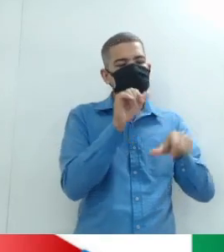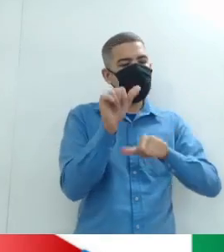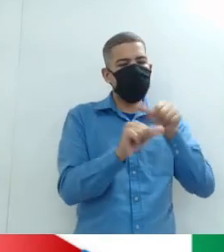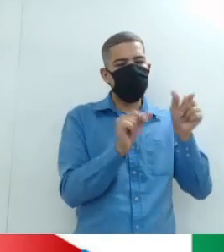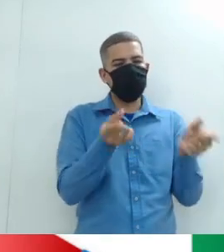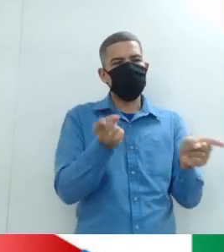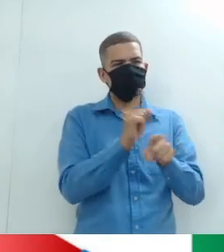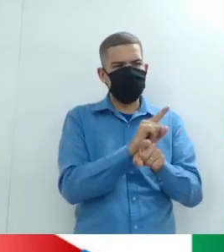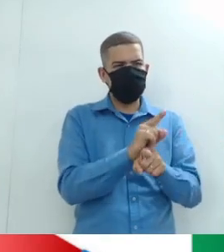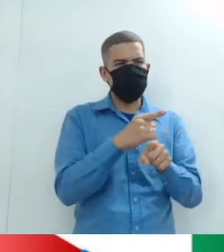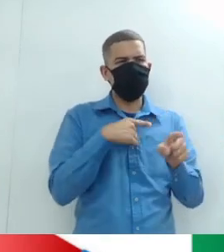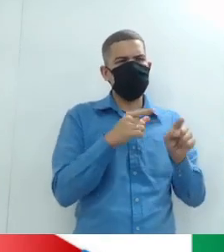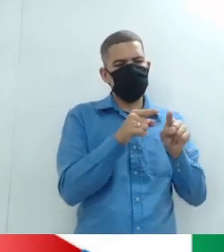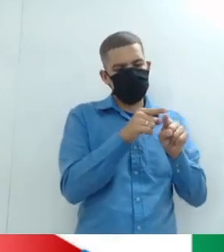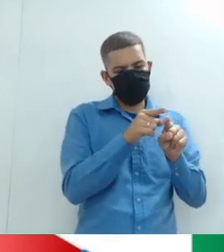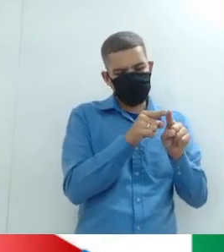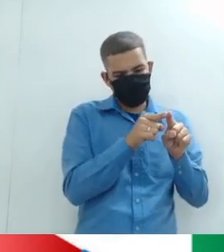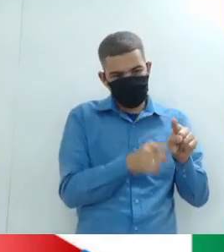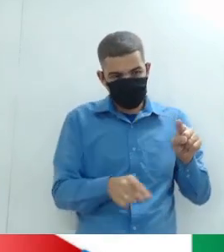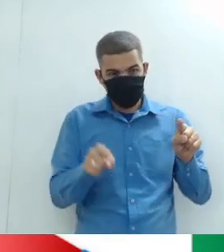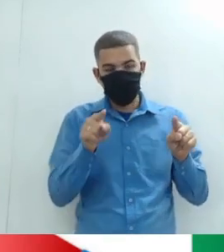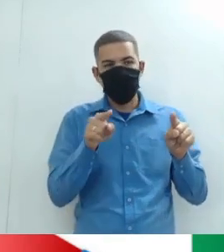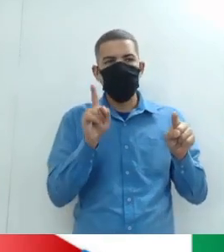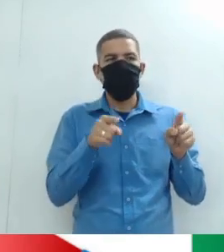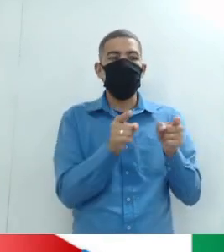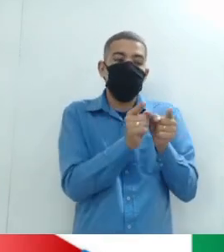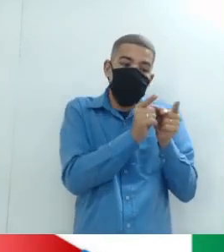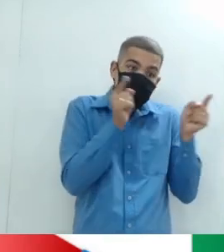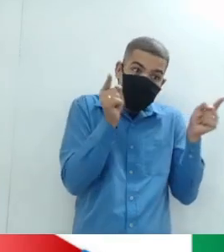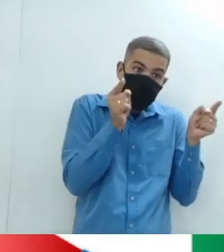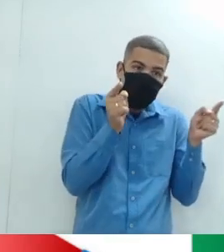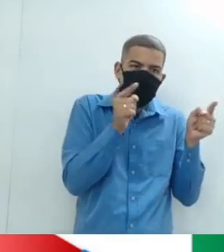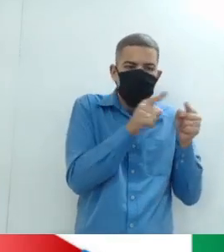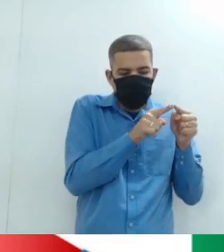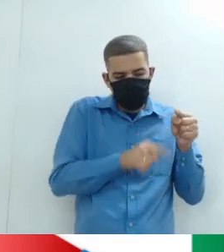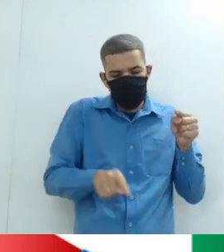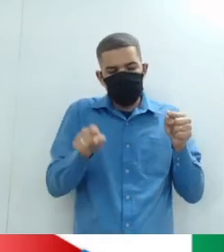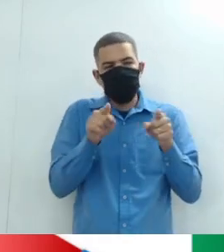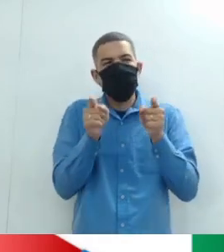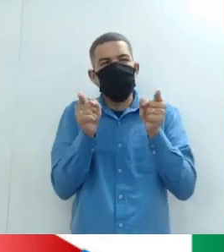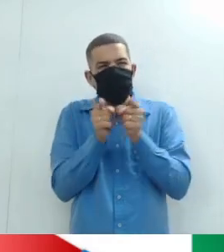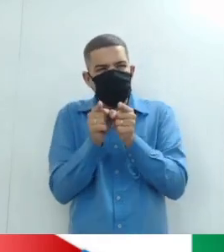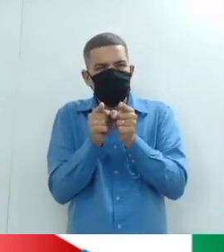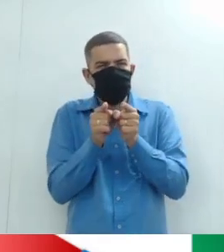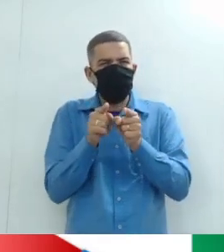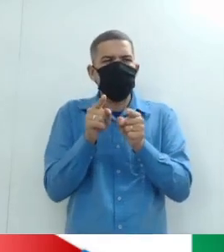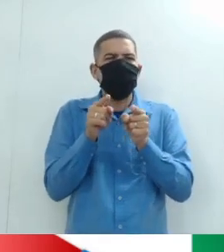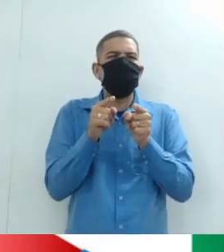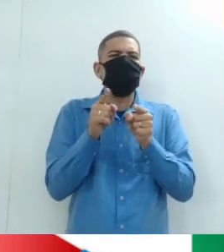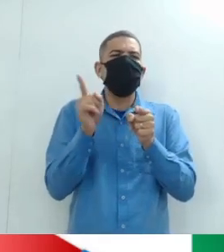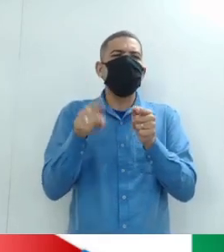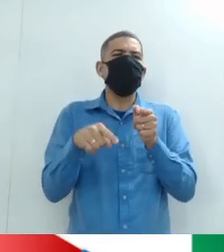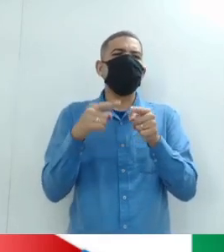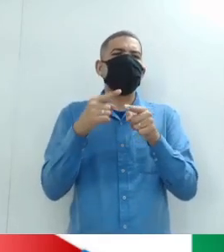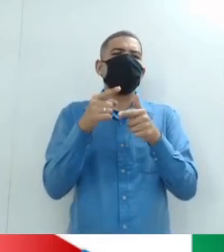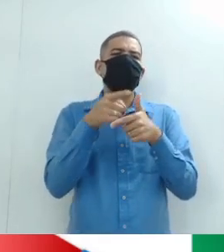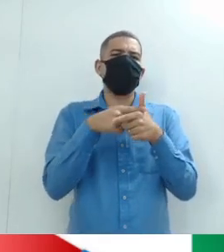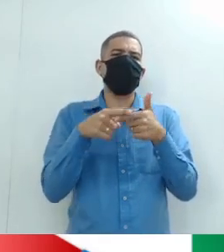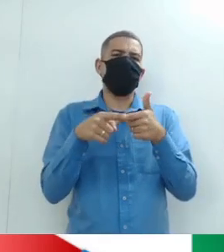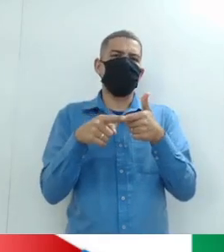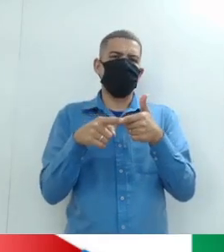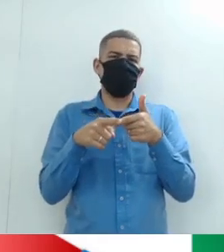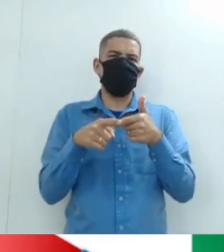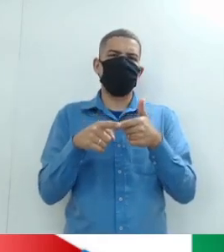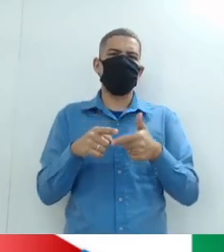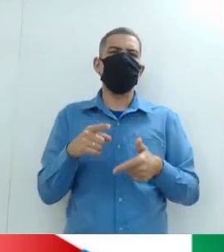tá bem claro aí, não tá? Então segue comigo e eu vou te mostrar esse aqueduto aí. Para uma das coisas que eu não te falei, para que